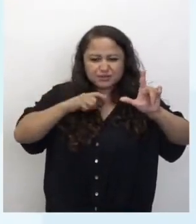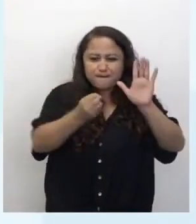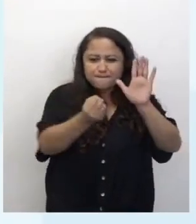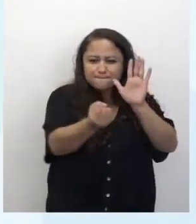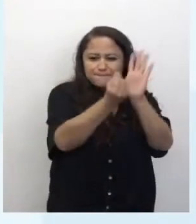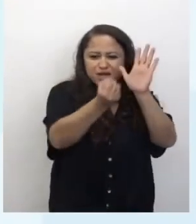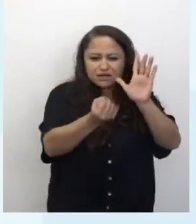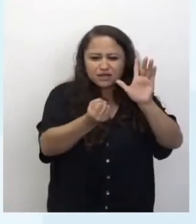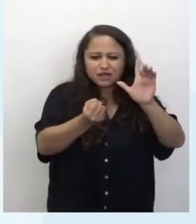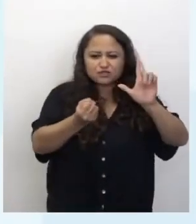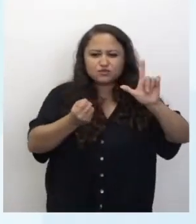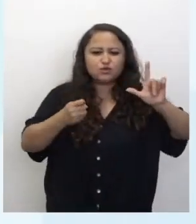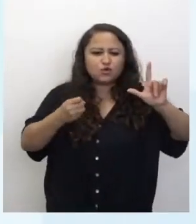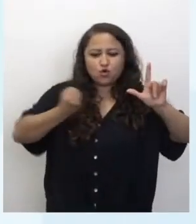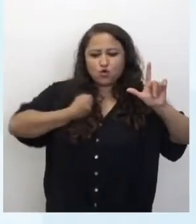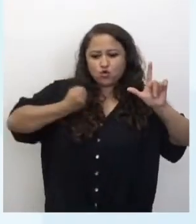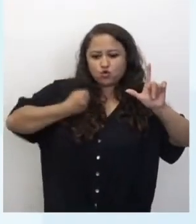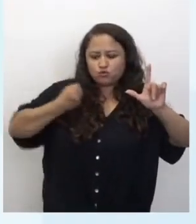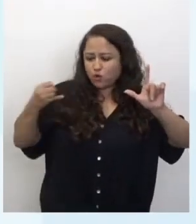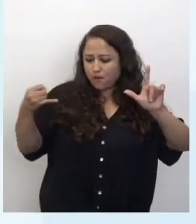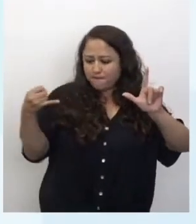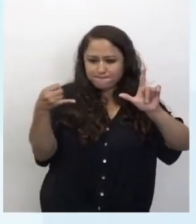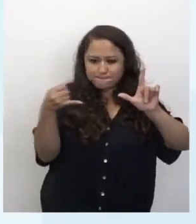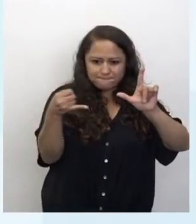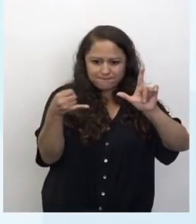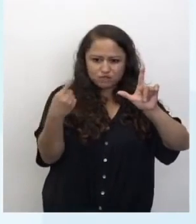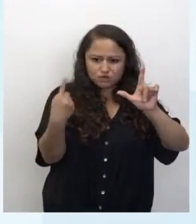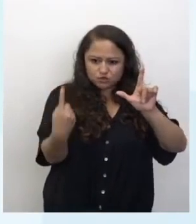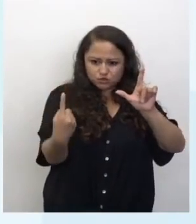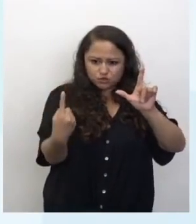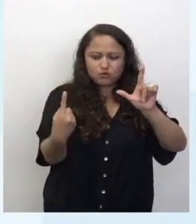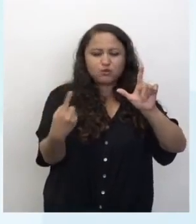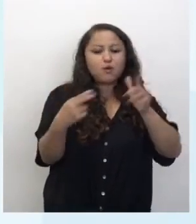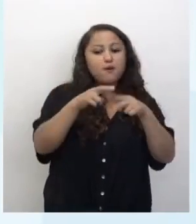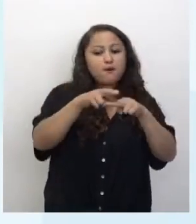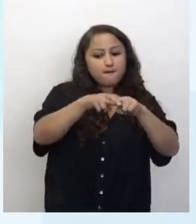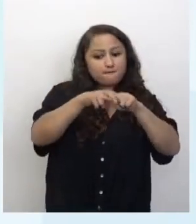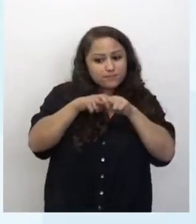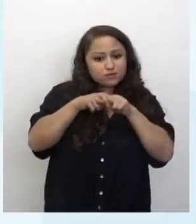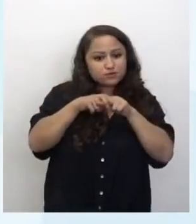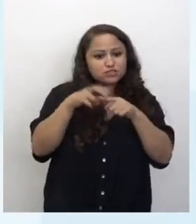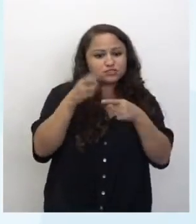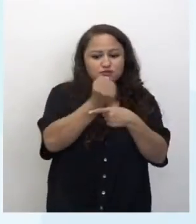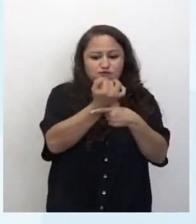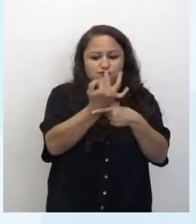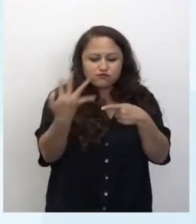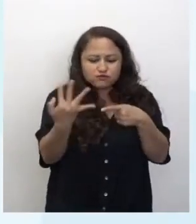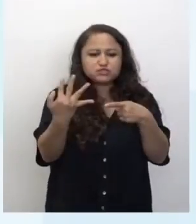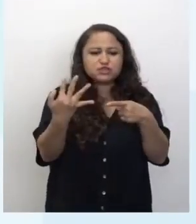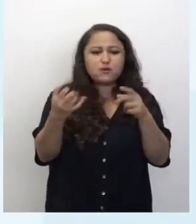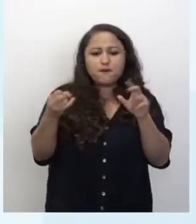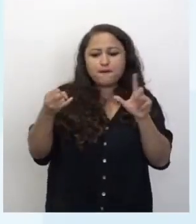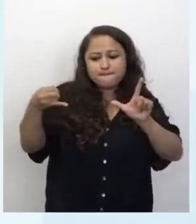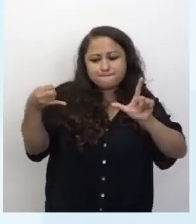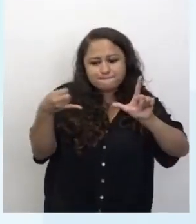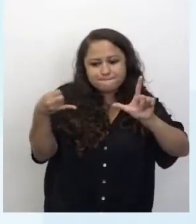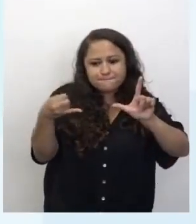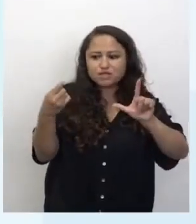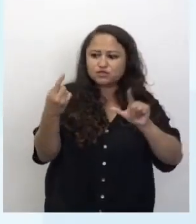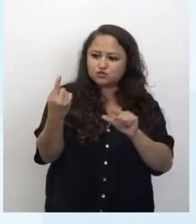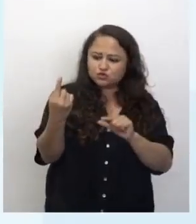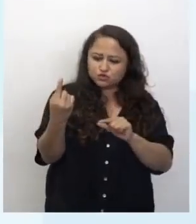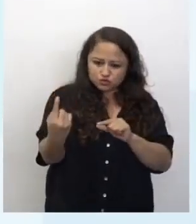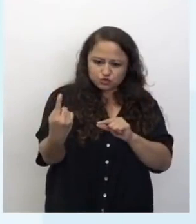número menos 1. Então, por isso que a nossa função é menos 1 mais cosseno de